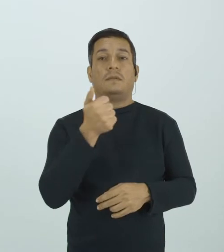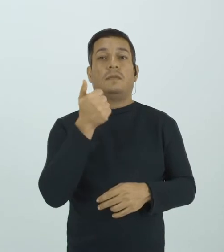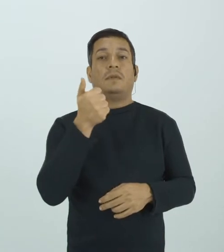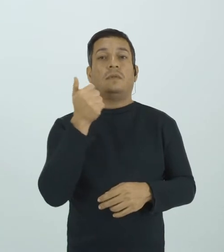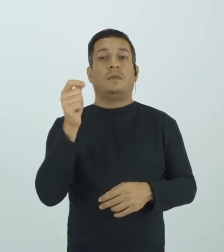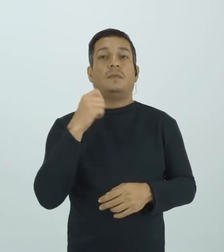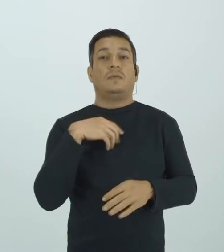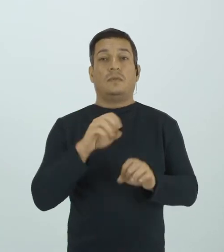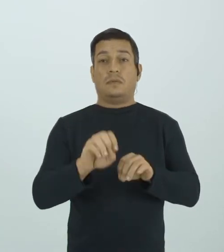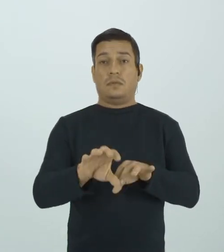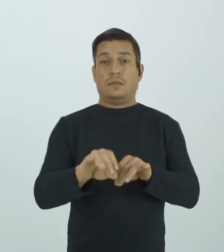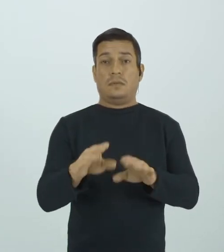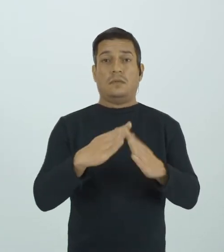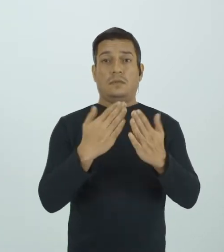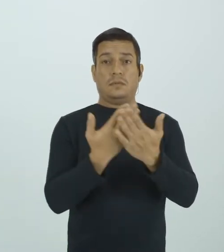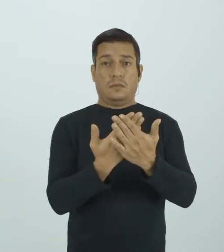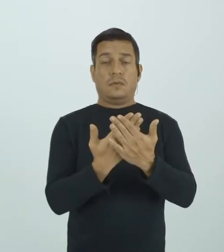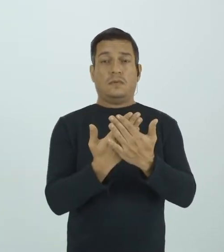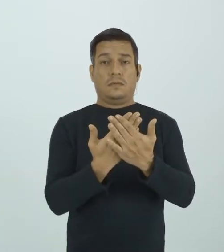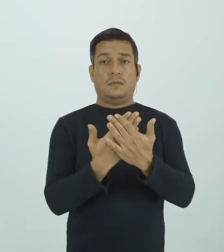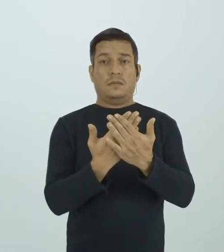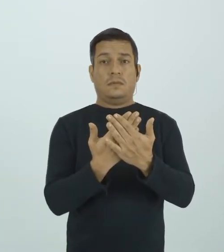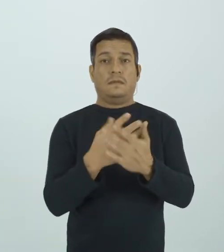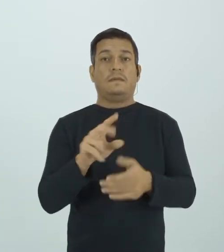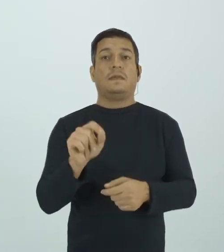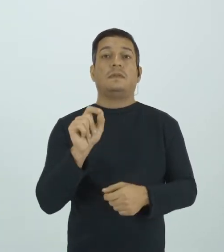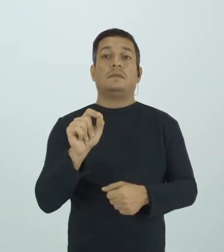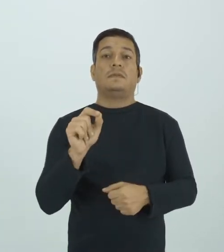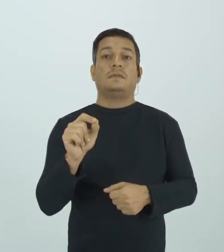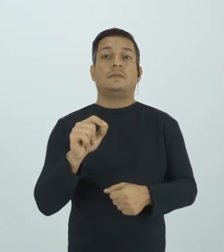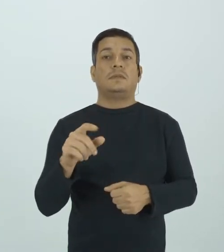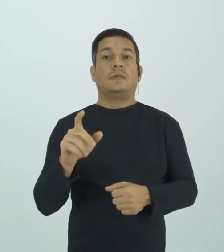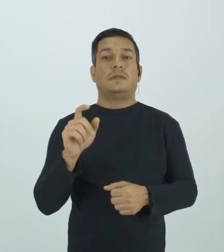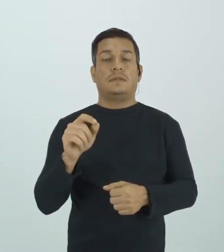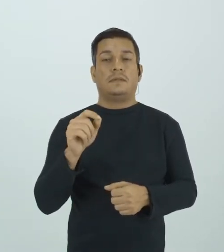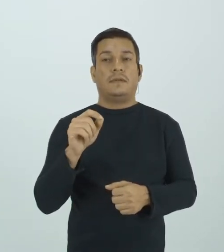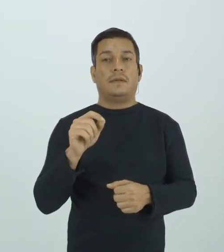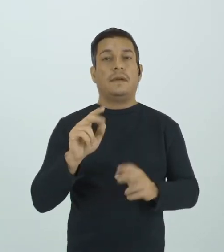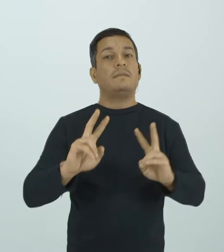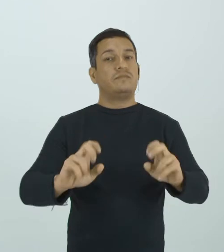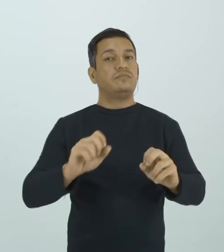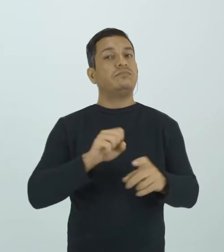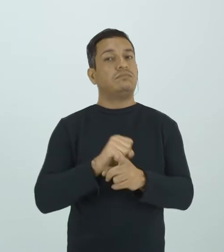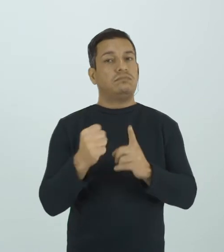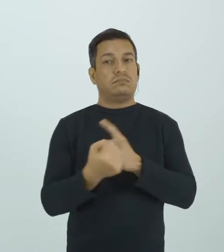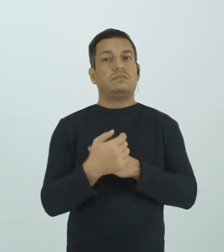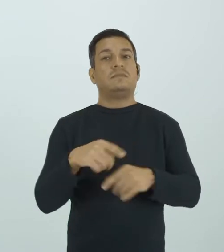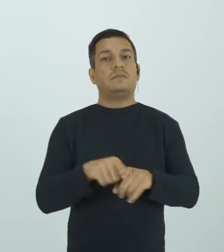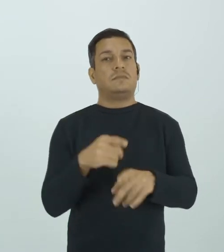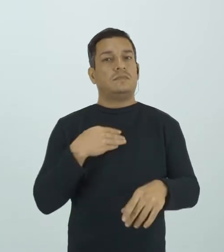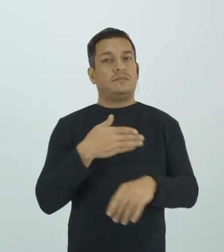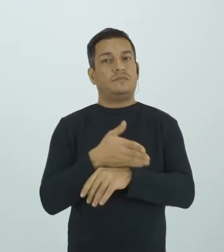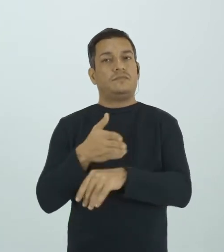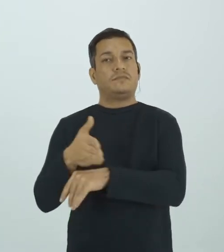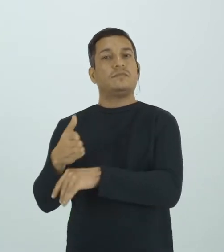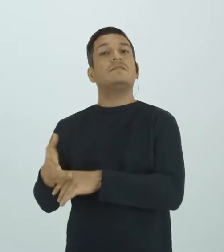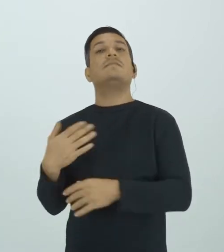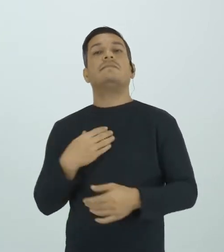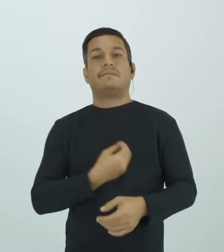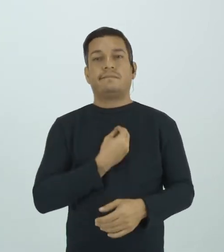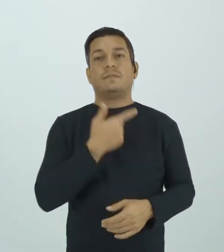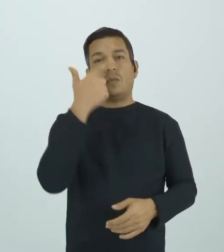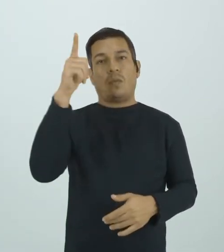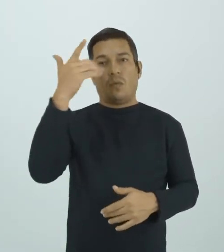esse ensinamento lá na escola, vai ser visível lá na sociedade. Quando você estiver convivendo com